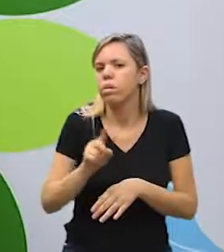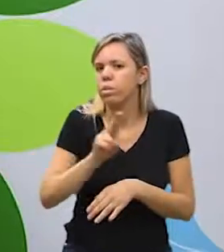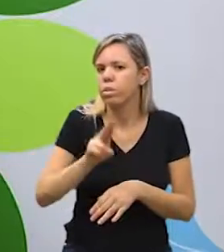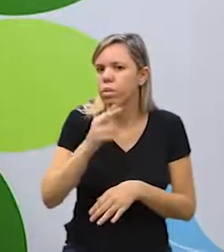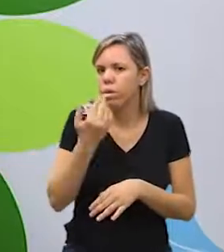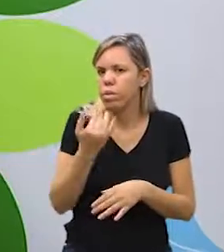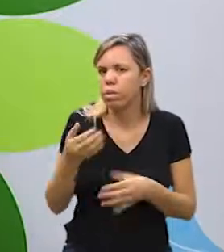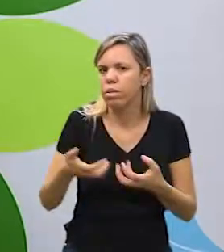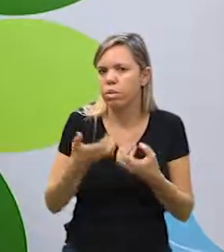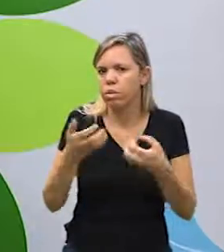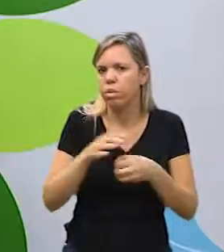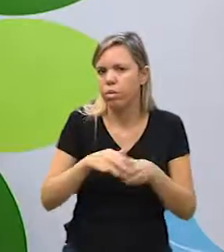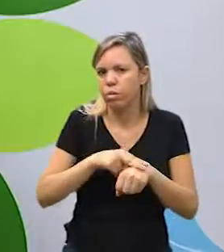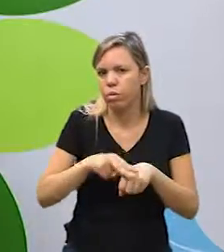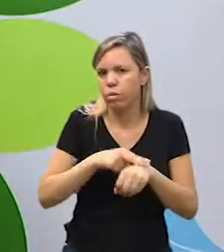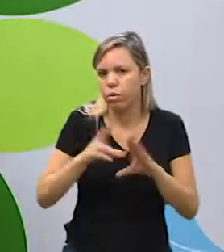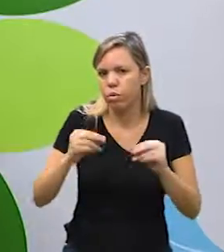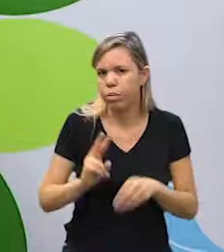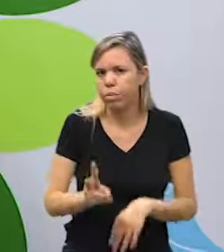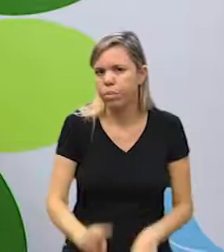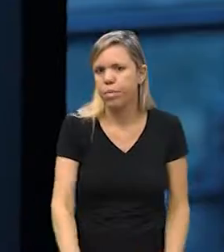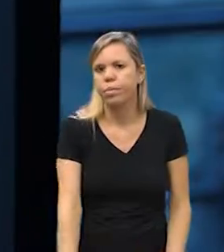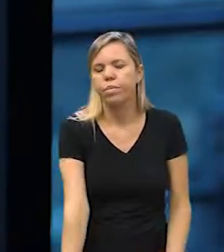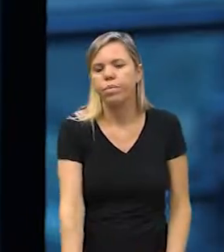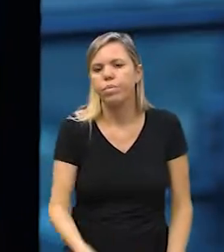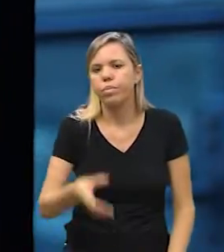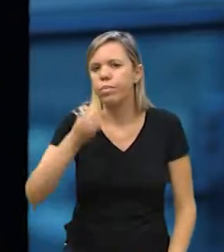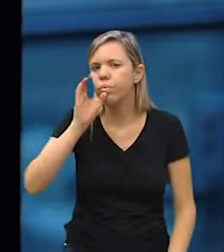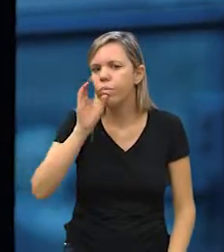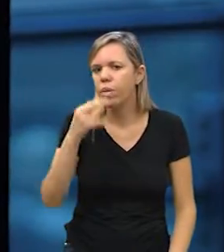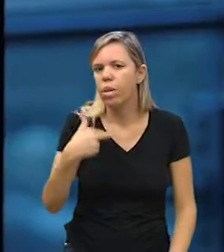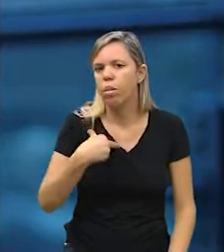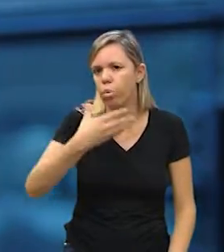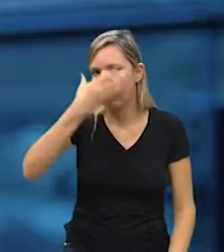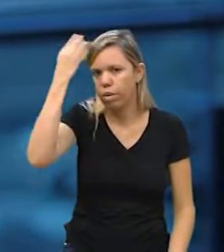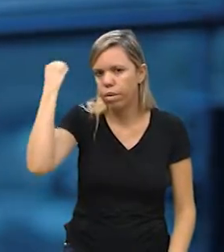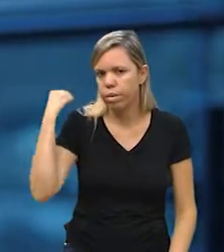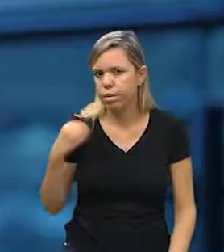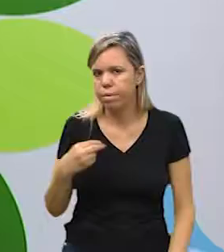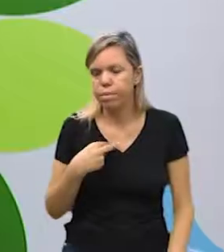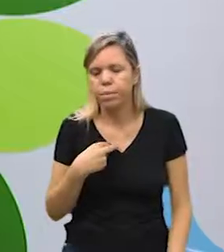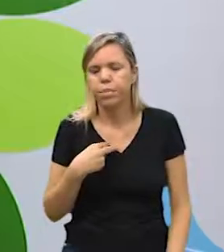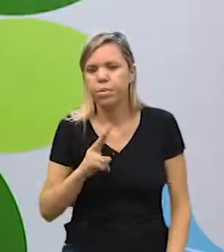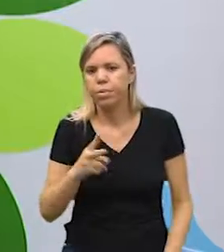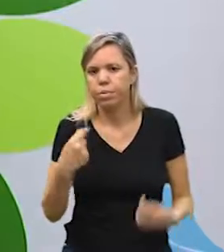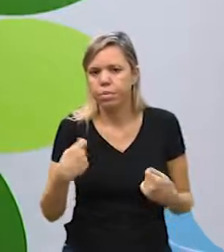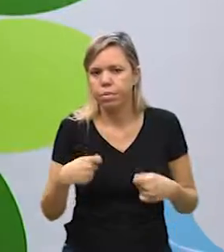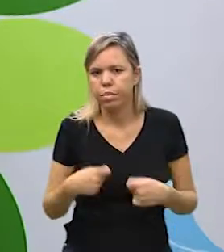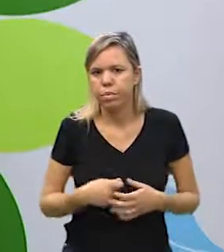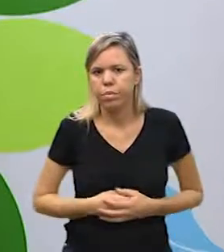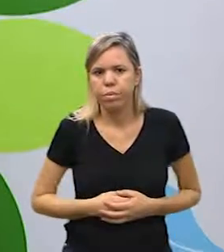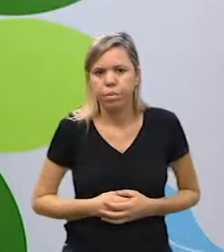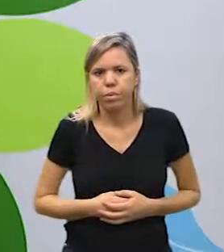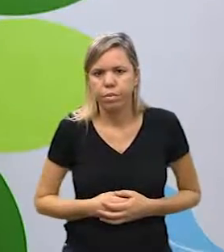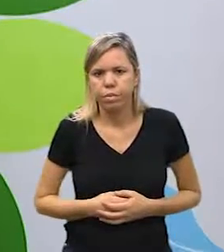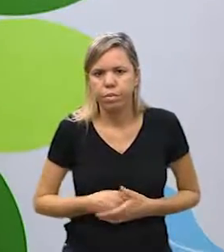de utilizar as hortaliças verdes escuras sempre. A hidratação não pode ser esquecida. A gente